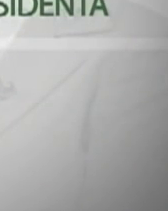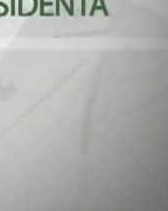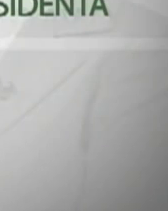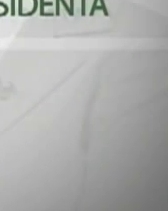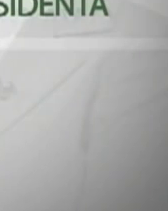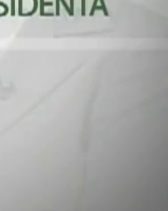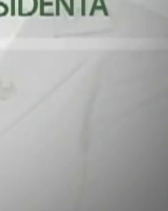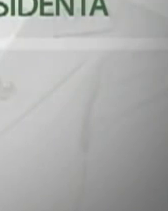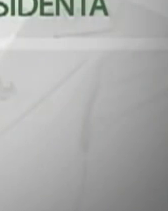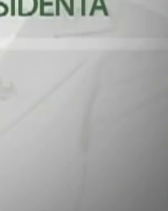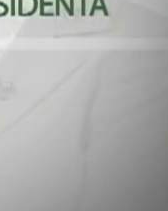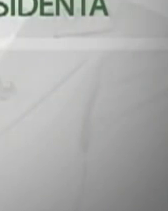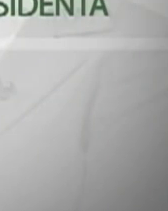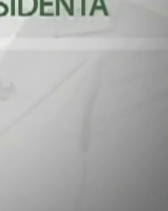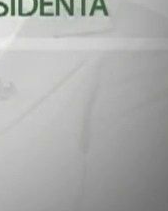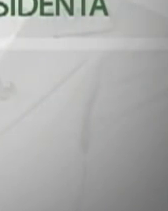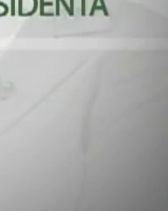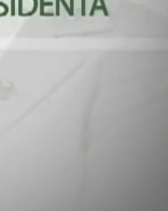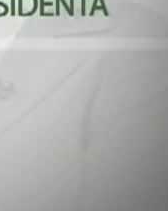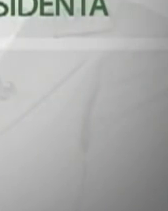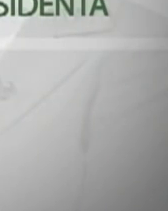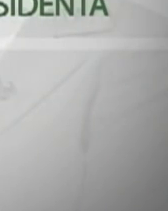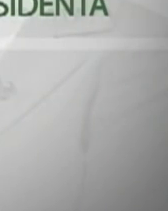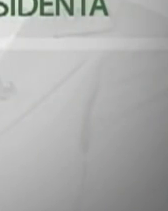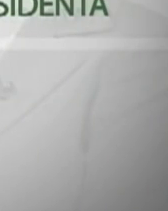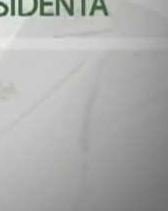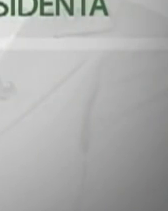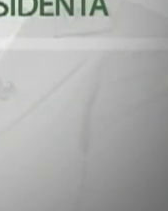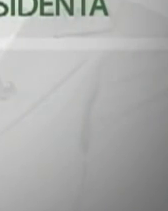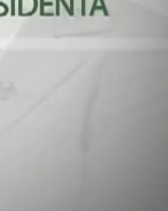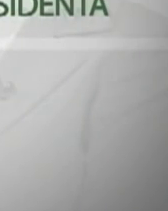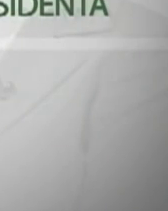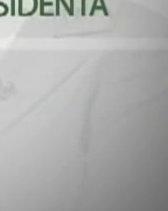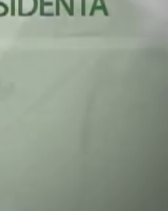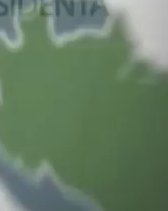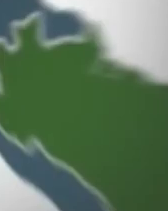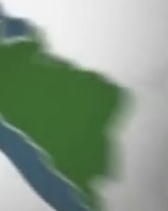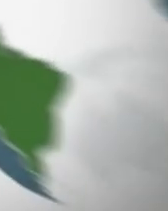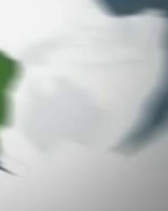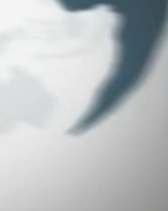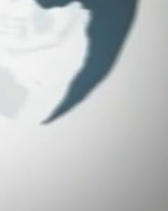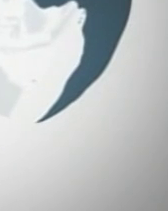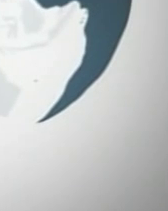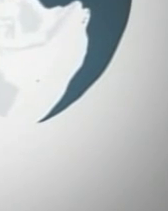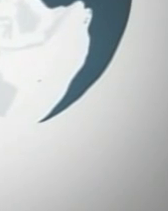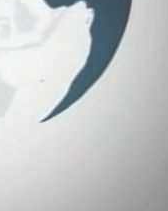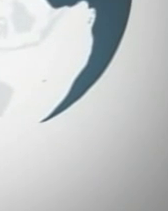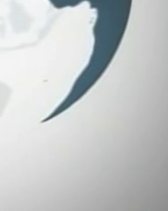www.mec.gov.br. Continue com a gente, NBR, a TV do Governo Federal. Música.